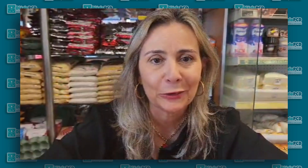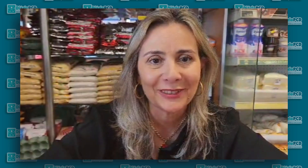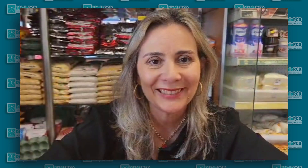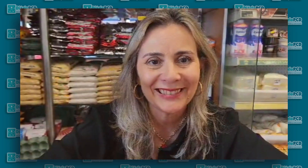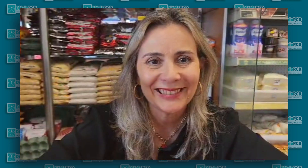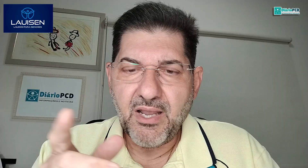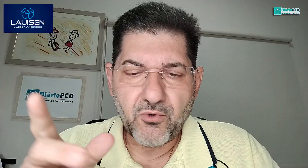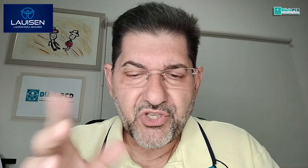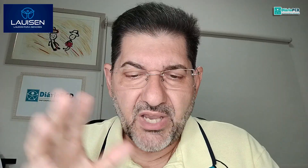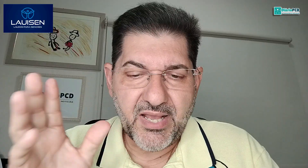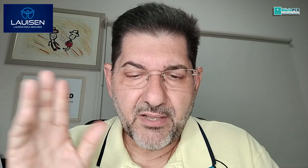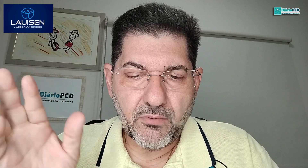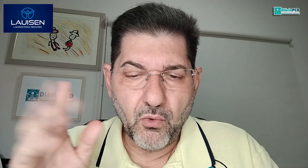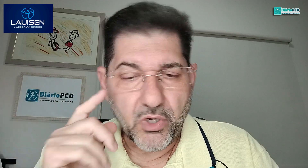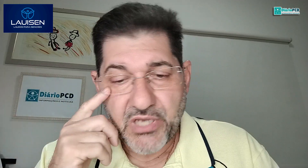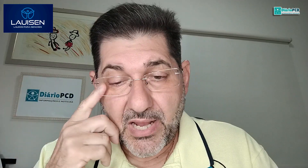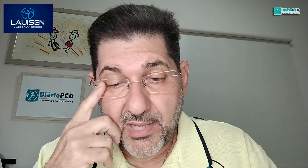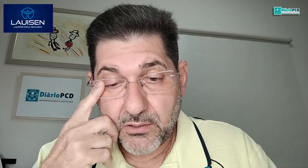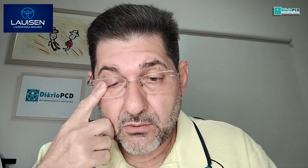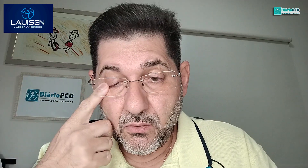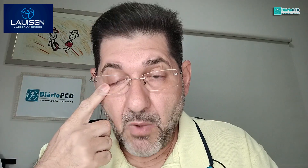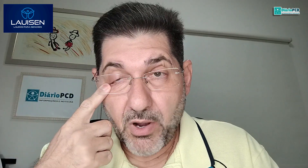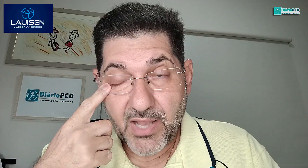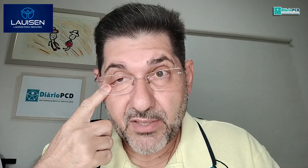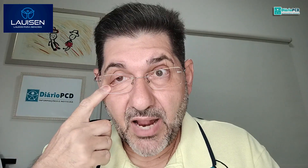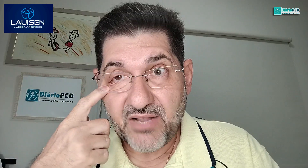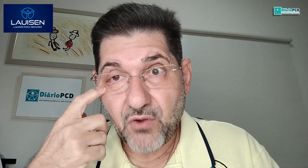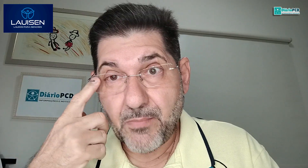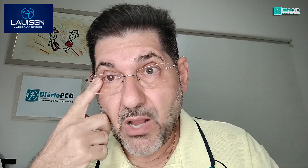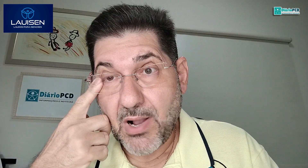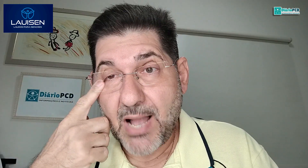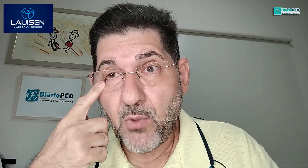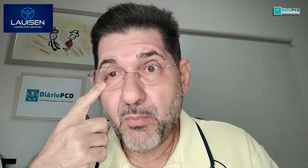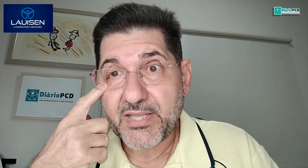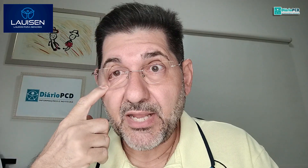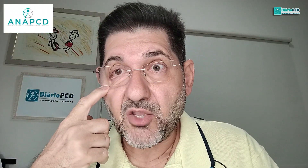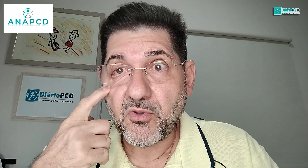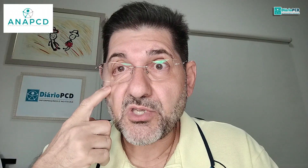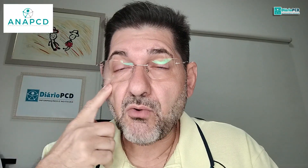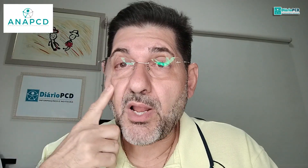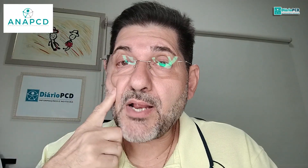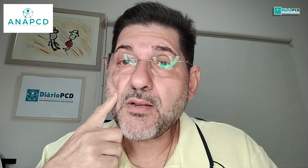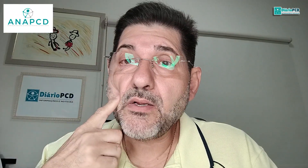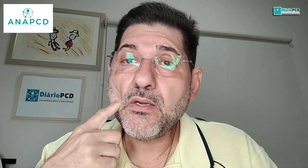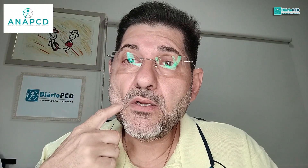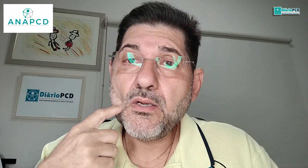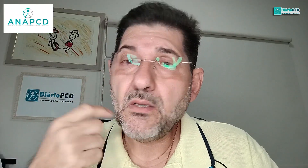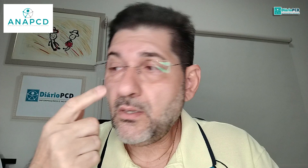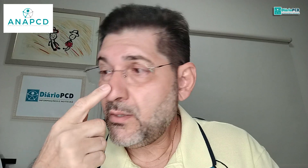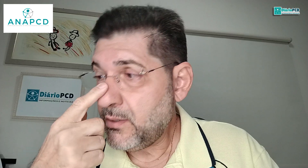estiveram conosco. Luciana, hoje era 1h da tarde, ela falou: Abrão, acabou a bateria do meu celular.